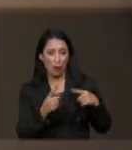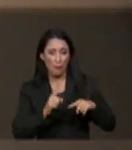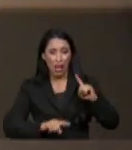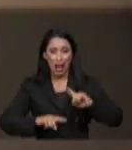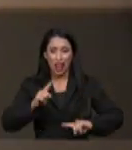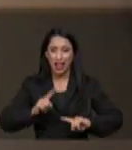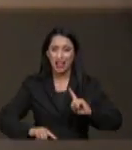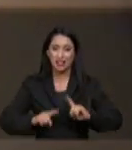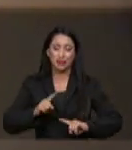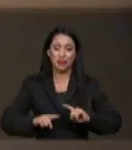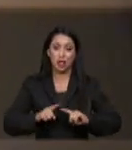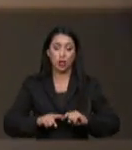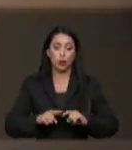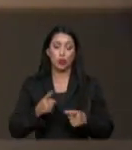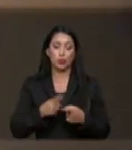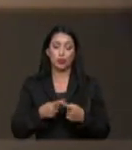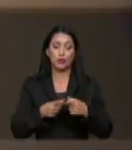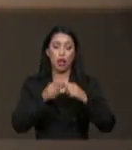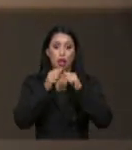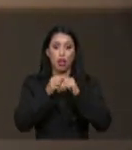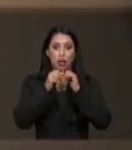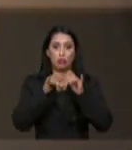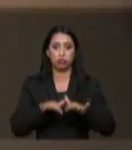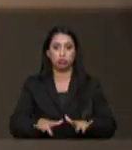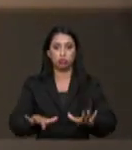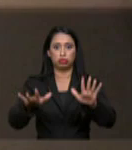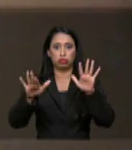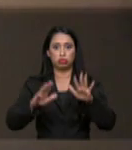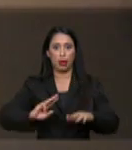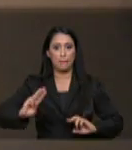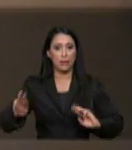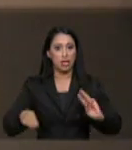transmitida há milhares de pessoas